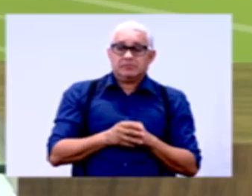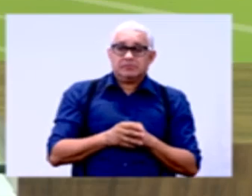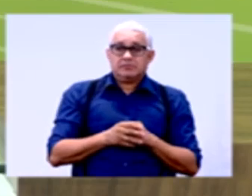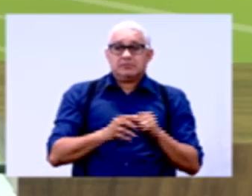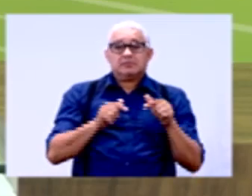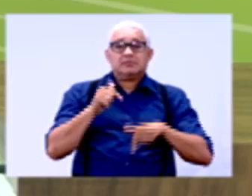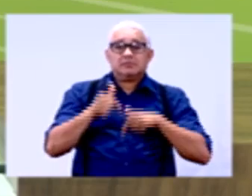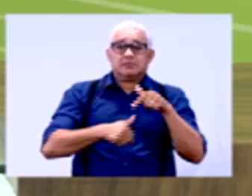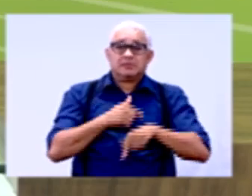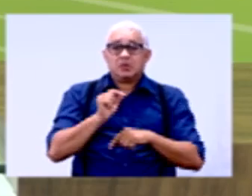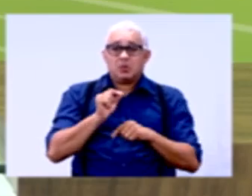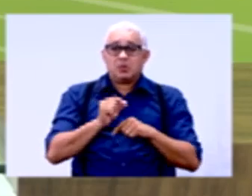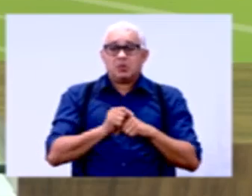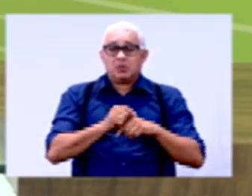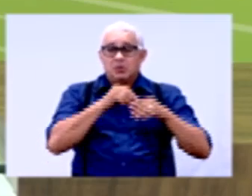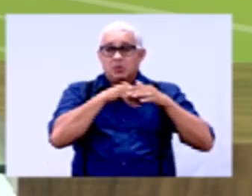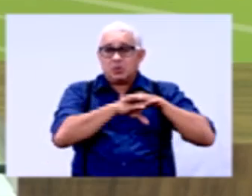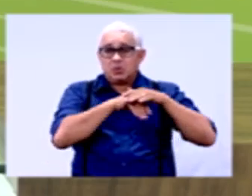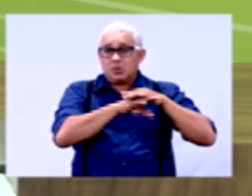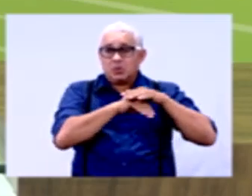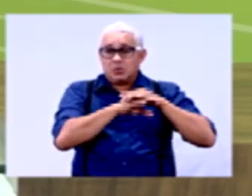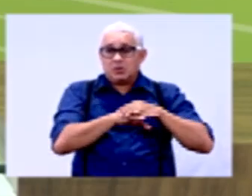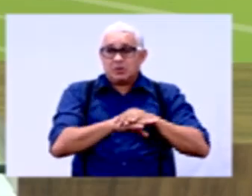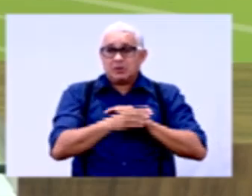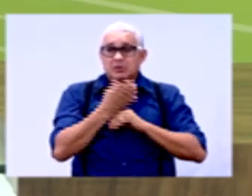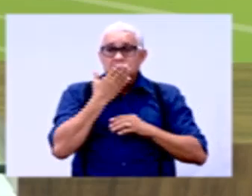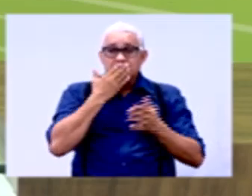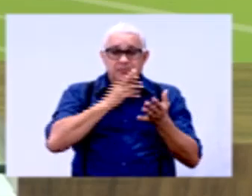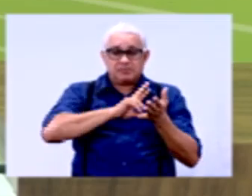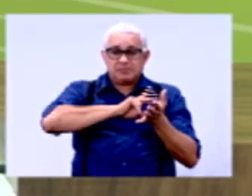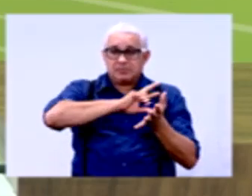trabalhamos com esse armazenamento, com os tipos, tá?